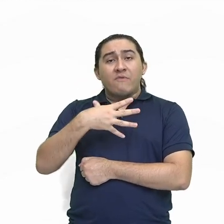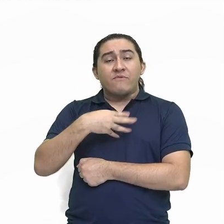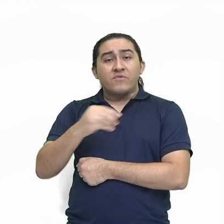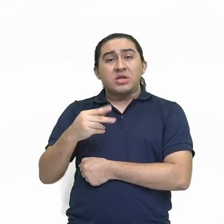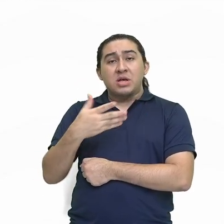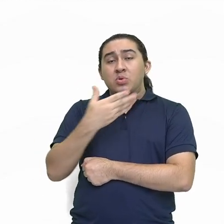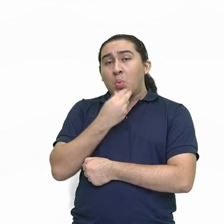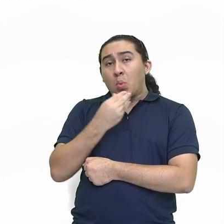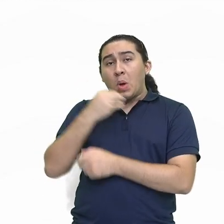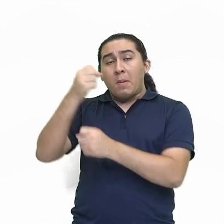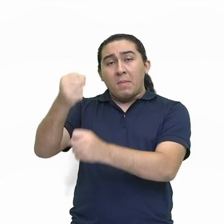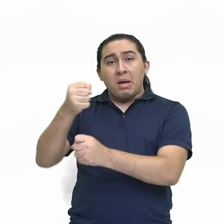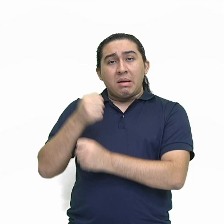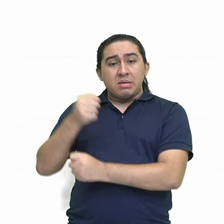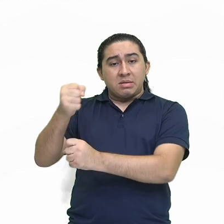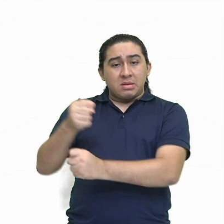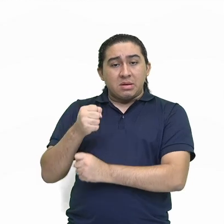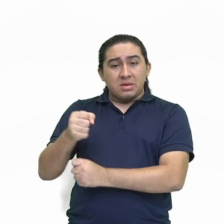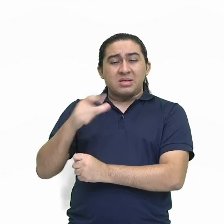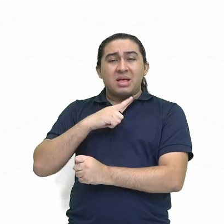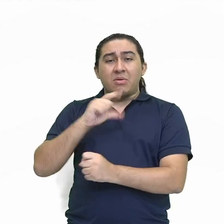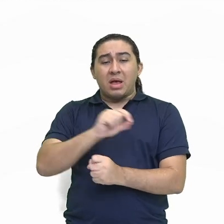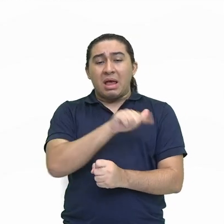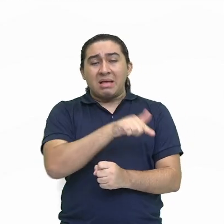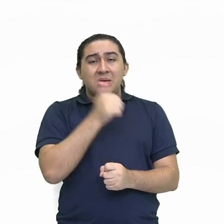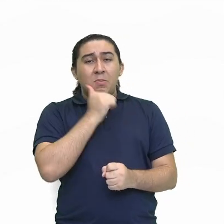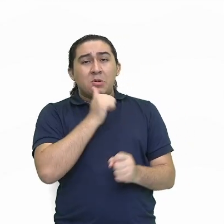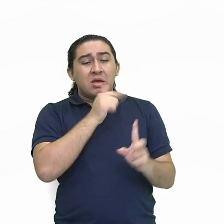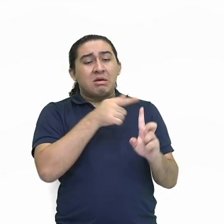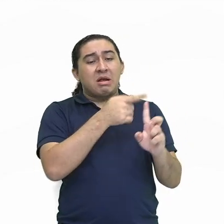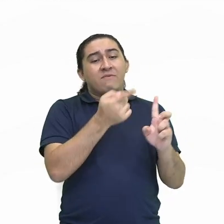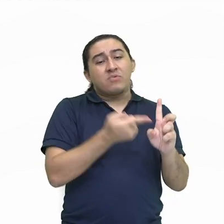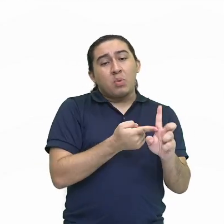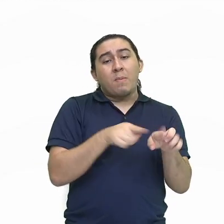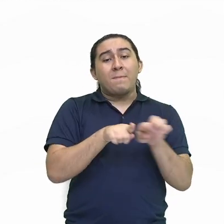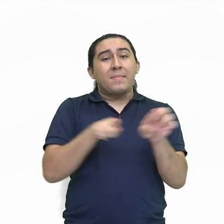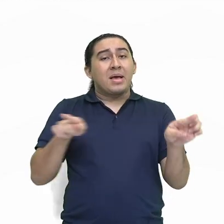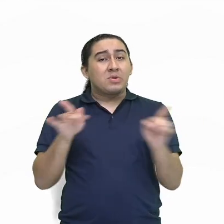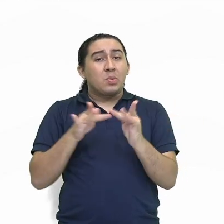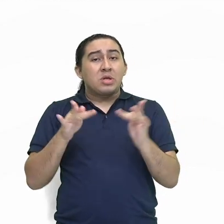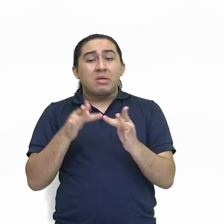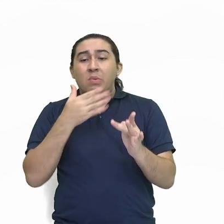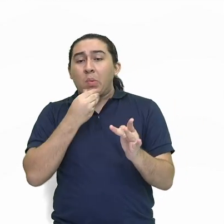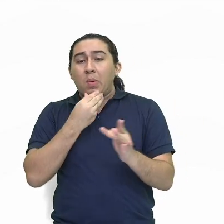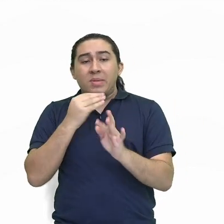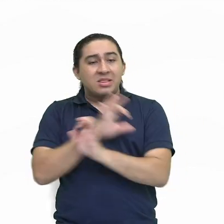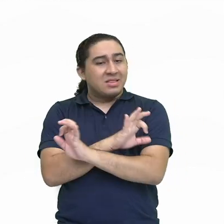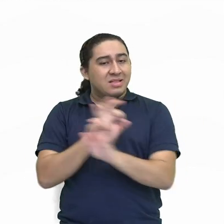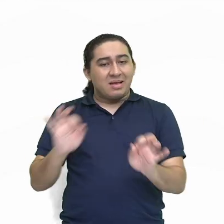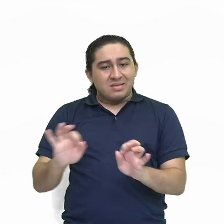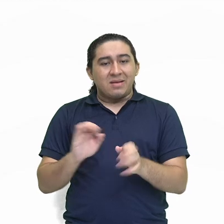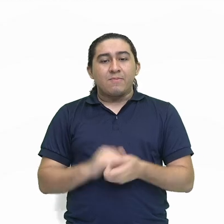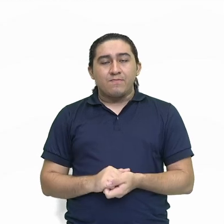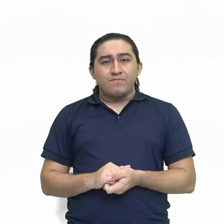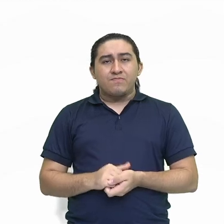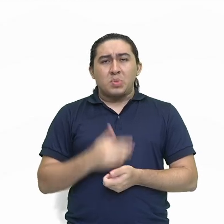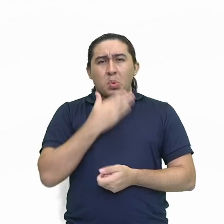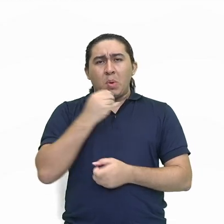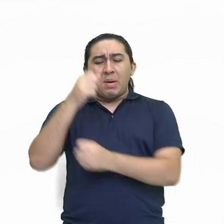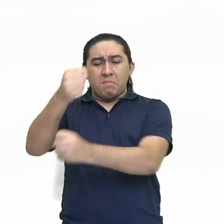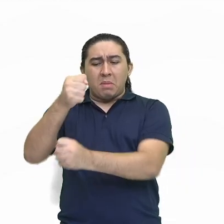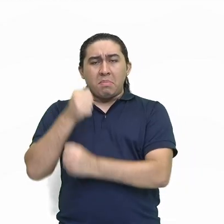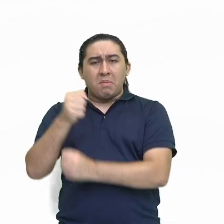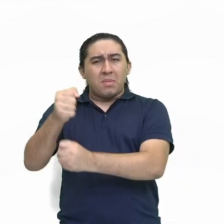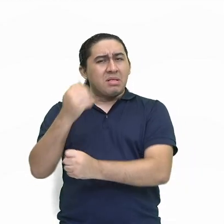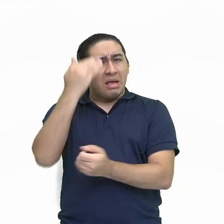uma tribo indígena engravidou sem ter tido contato com o homem. O cacique não acreditou